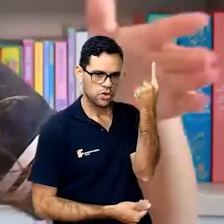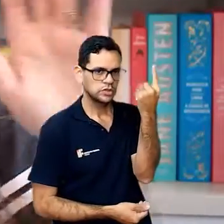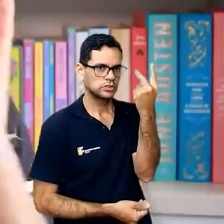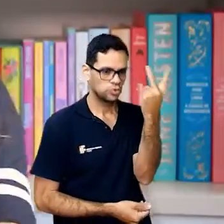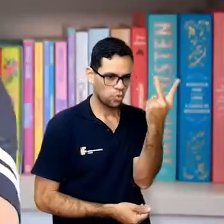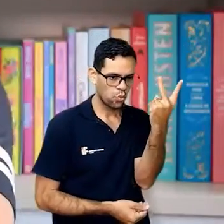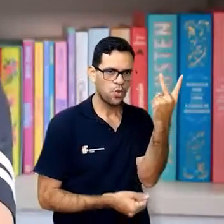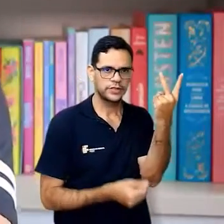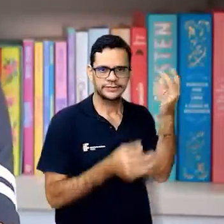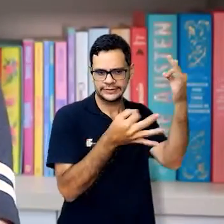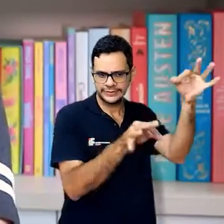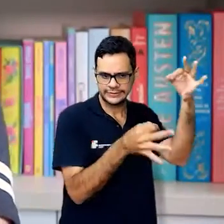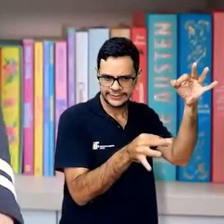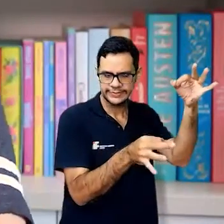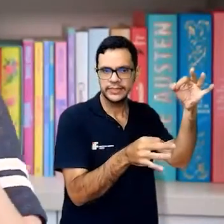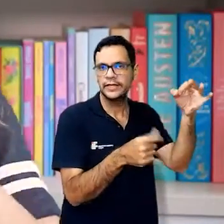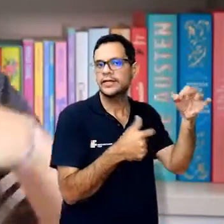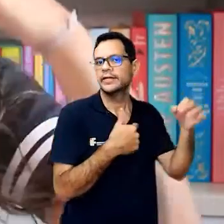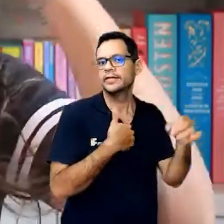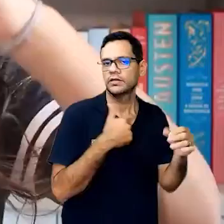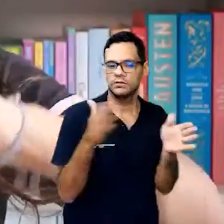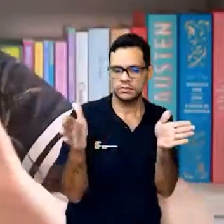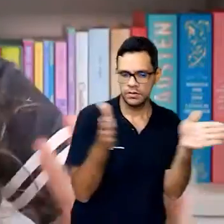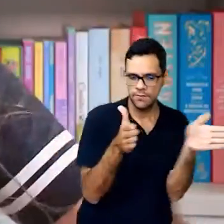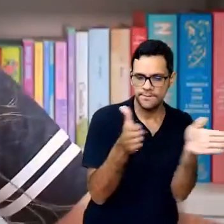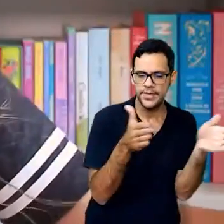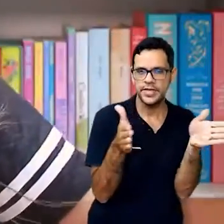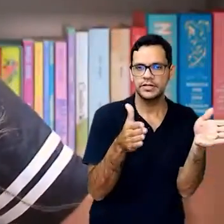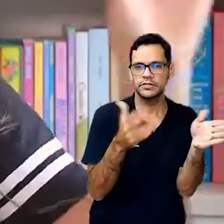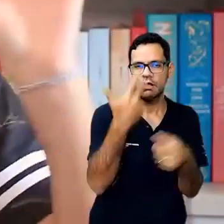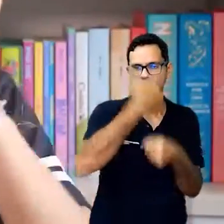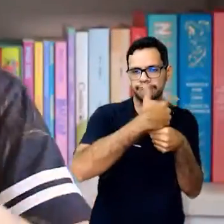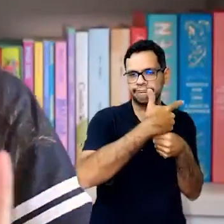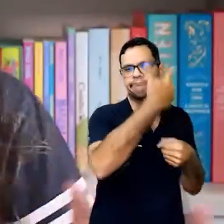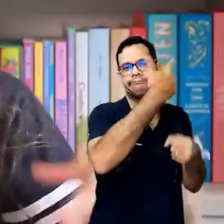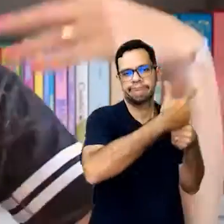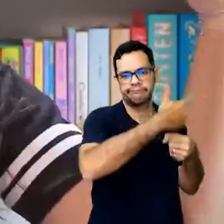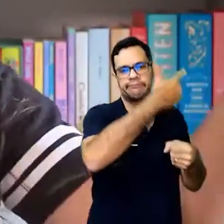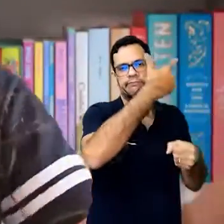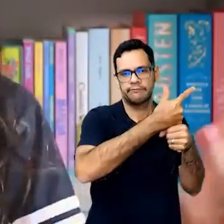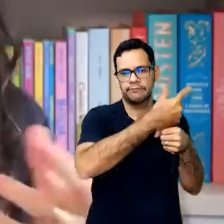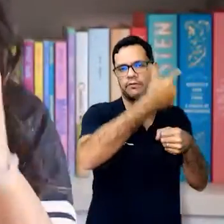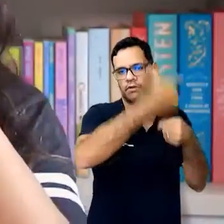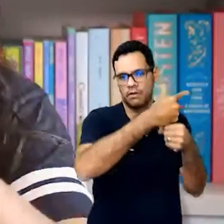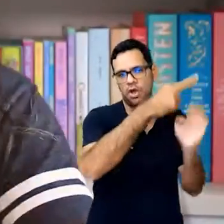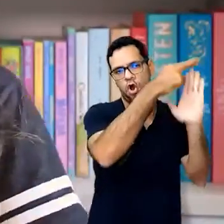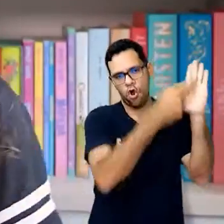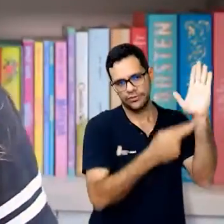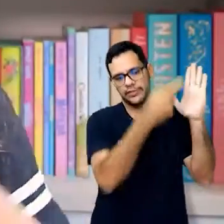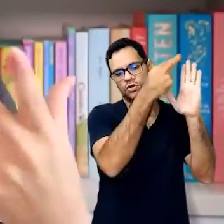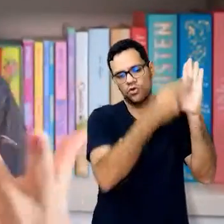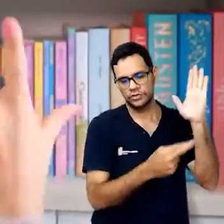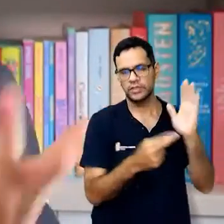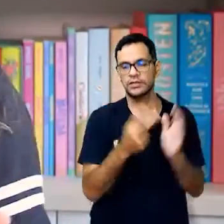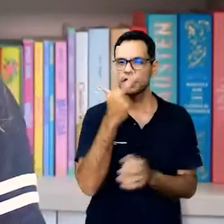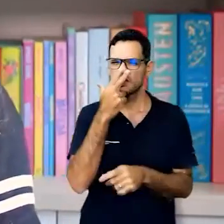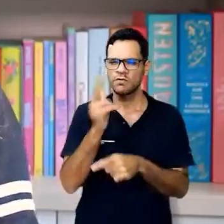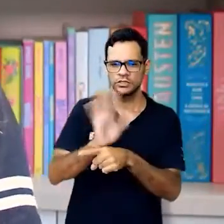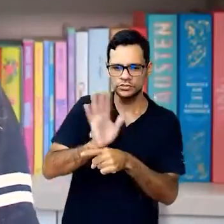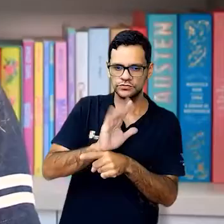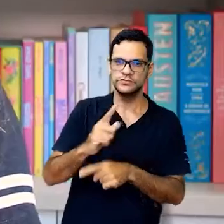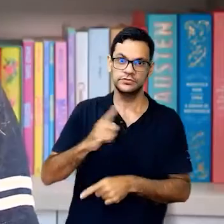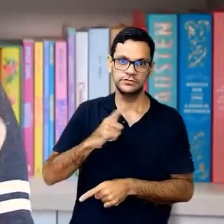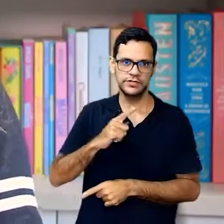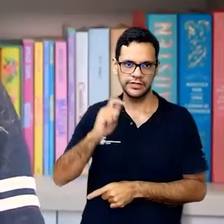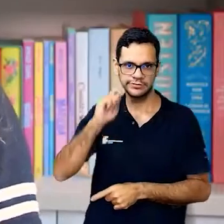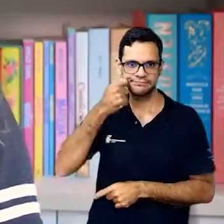um vídeo pra cada duas crônicas. Então foi, sabe, um período que eu levei gravando esses vídeos, fazendo roteiro, lendo. E os vídeos, se